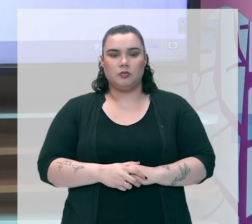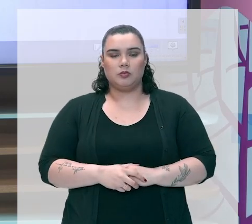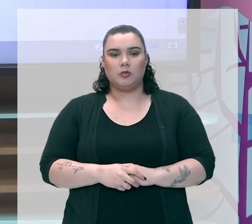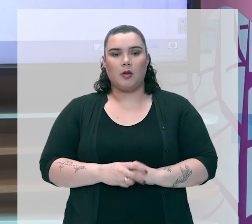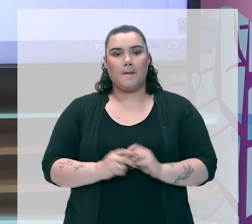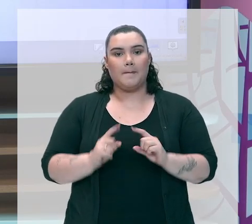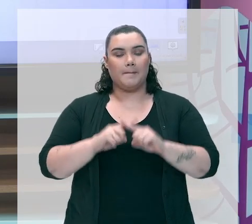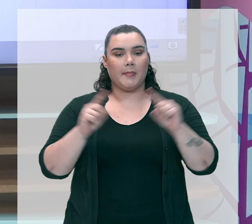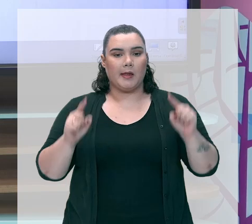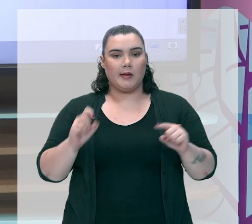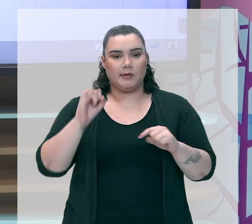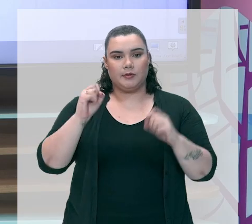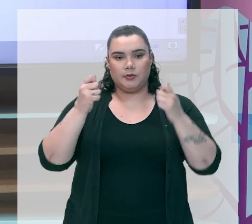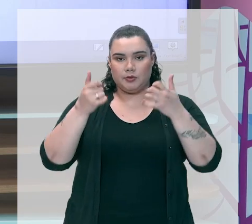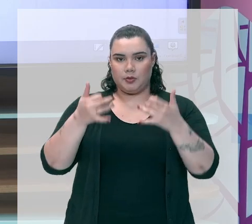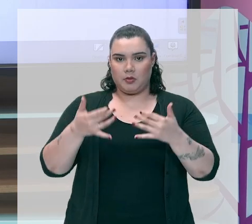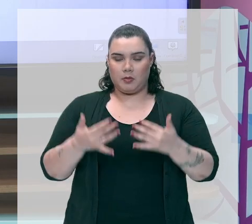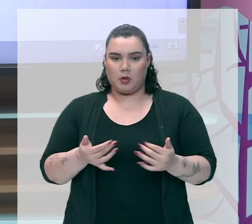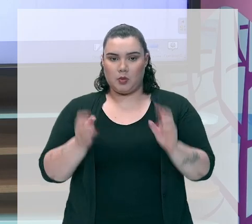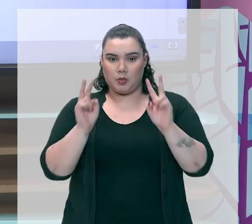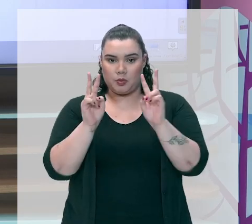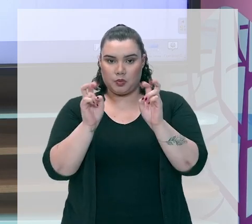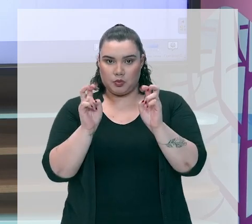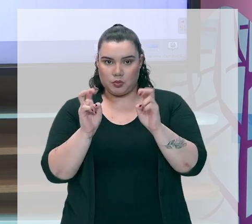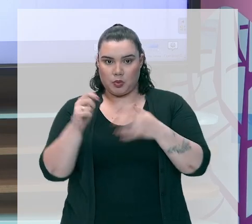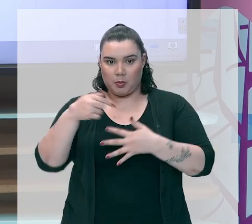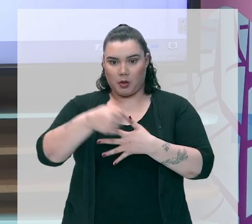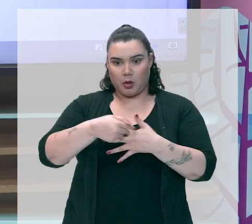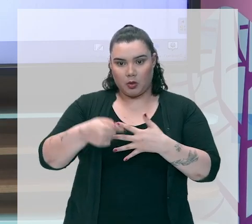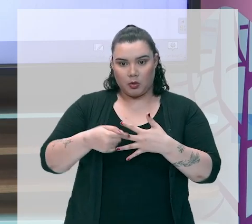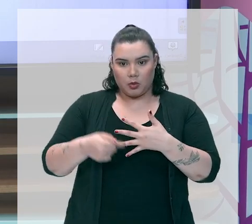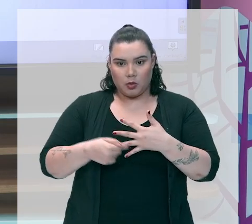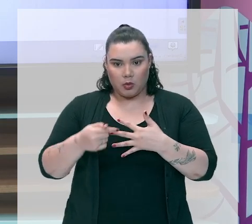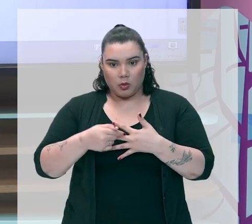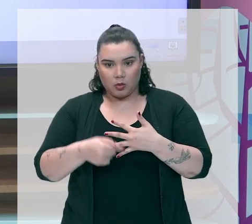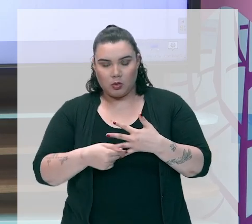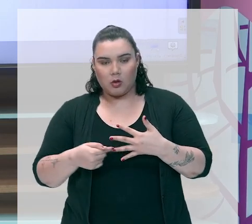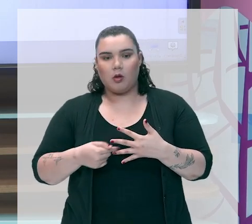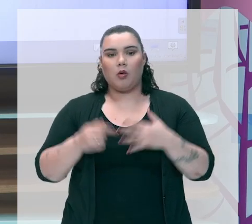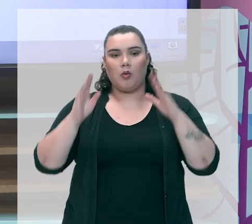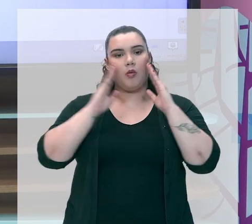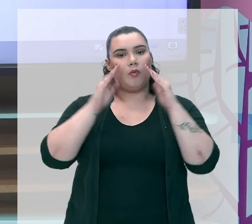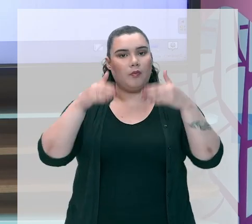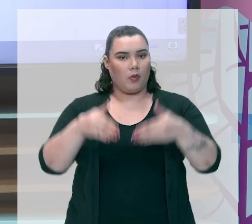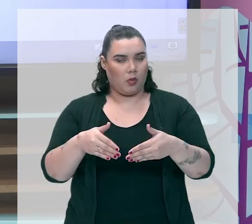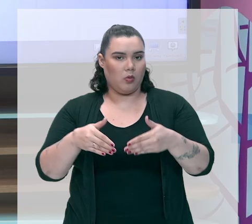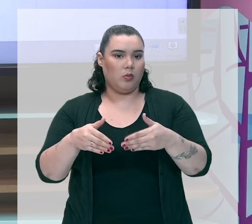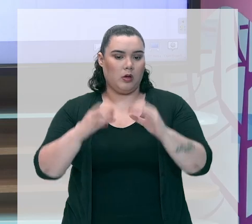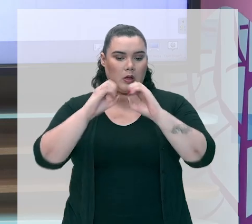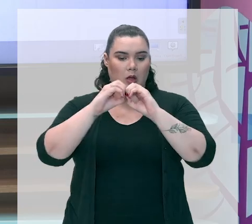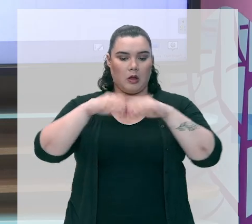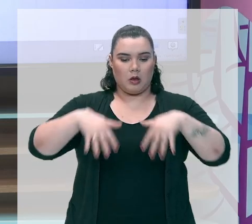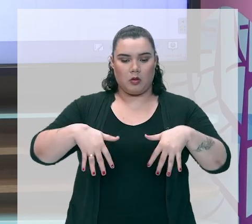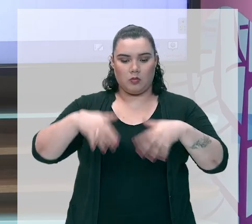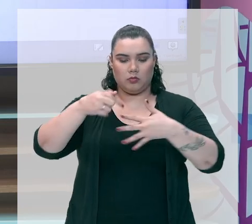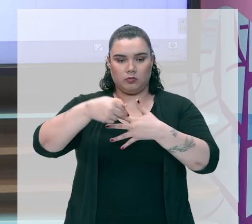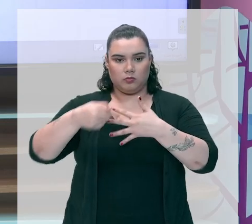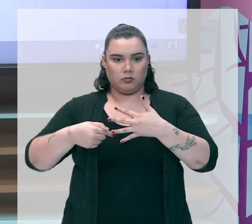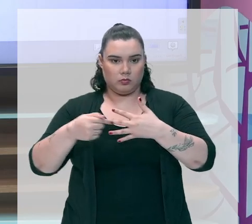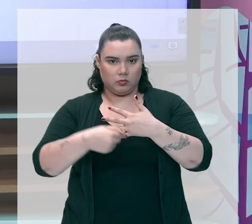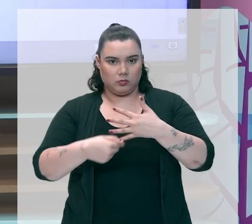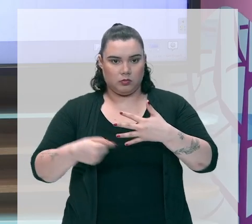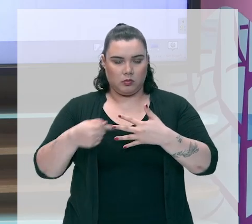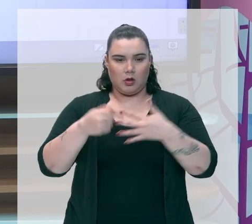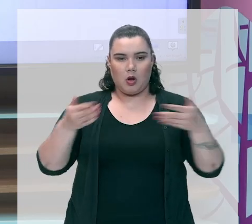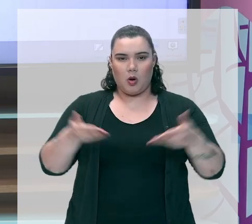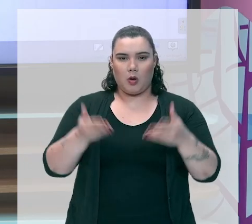Mas se nós estamos falando do nosso sistema endócrino, a gente vai dar um foco maior aí nas glândulas endócrinas, né? A gente vai ver um pouco mais